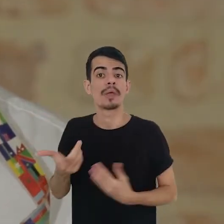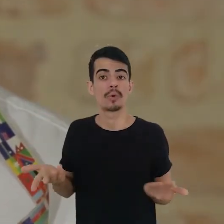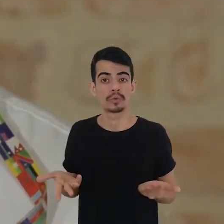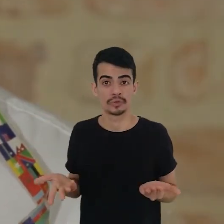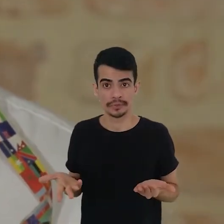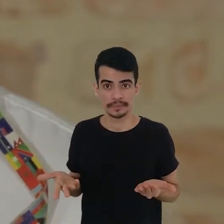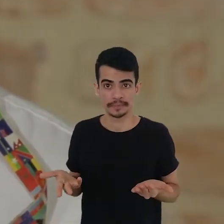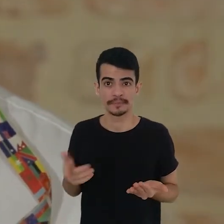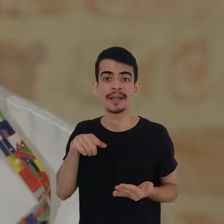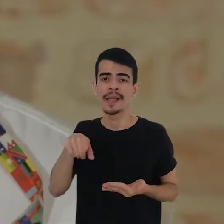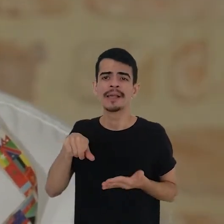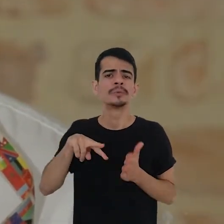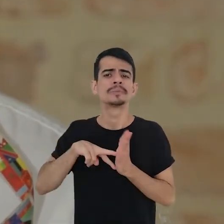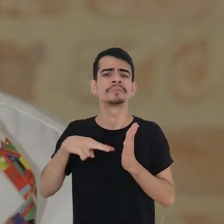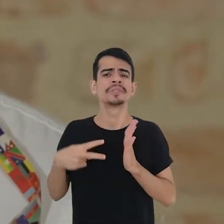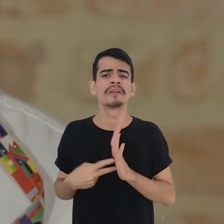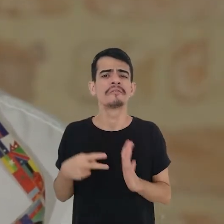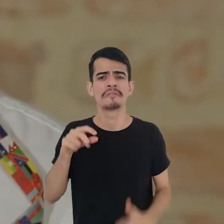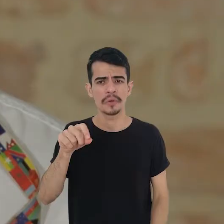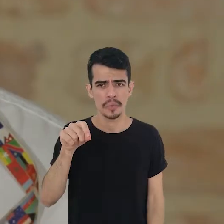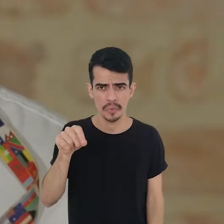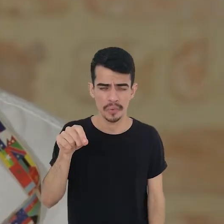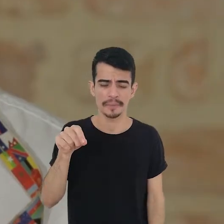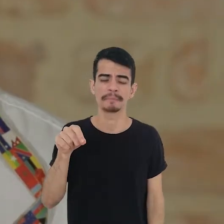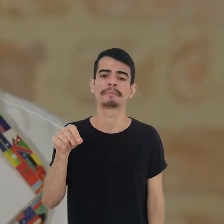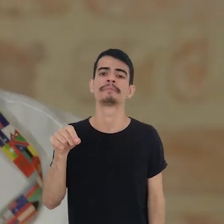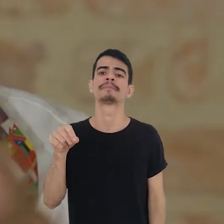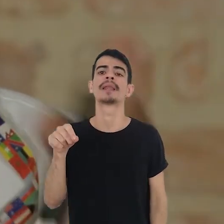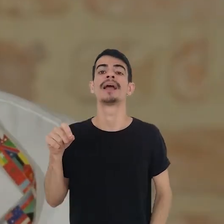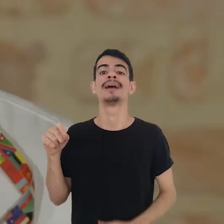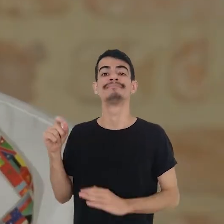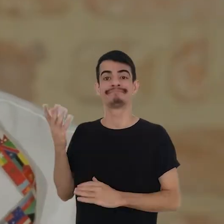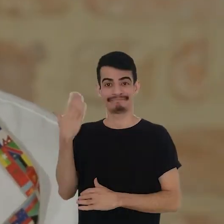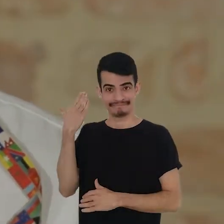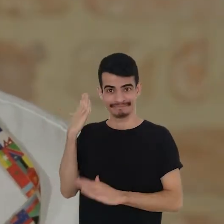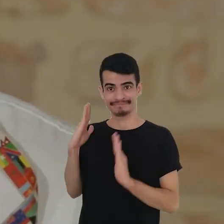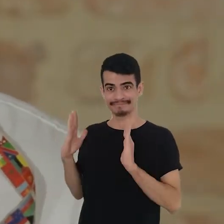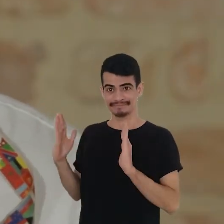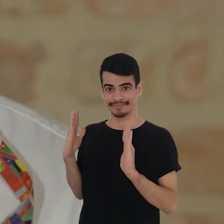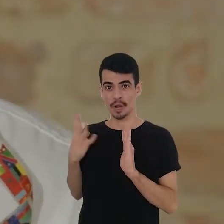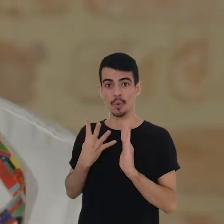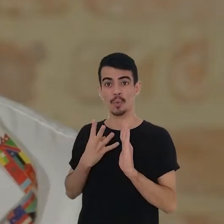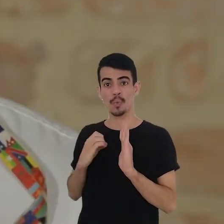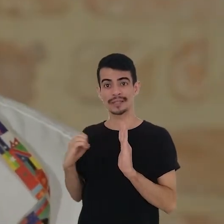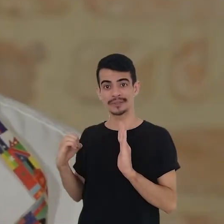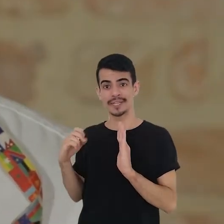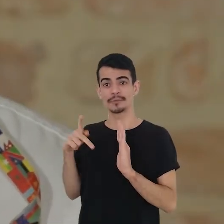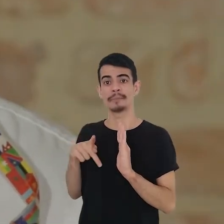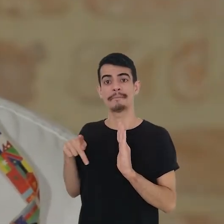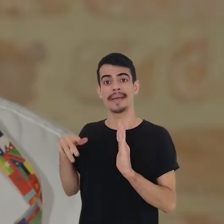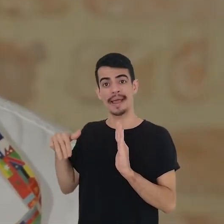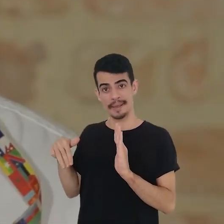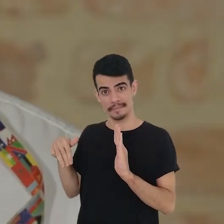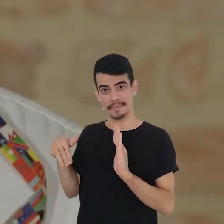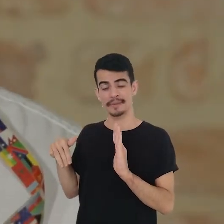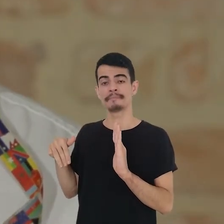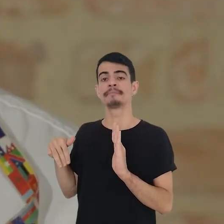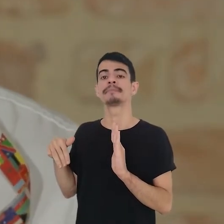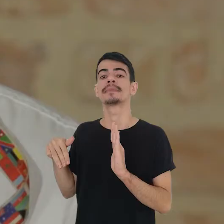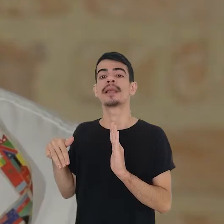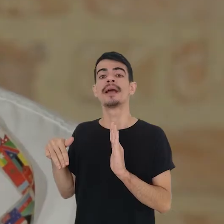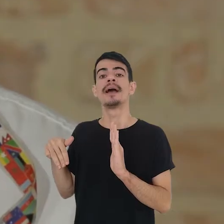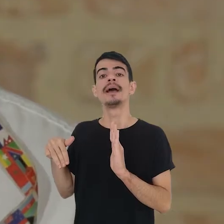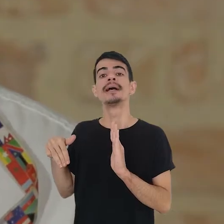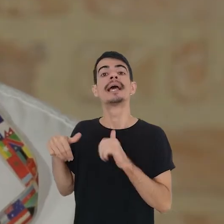hoje. Então, isso significa dizer que, num cenário de 400 ppm, olhando para o passado,